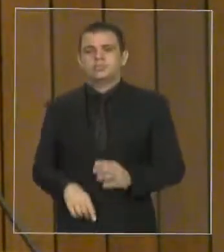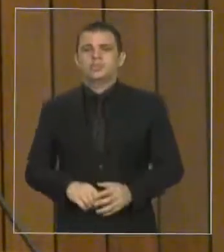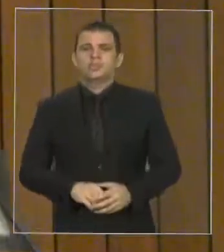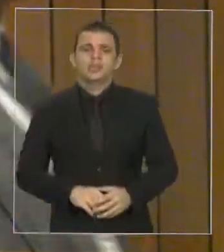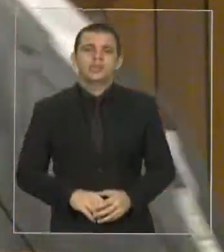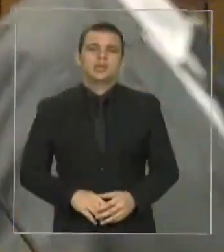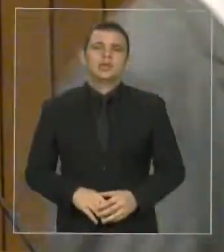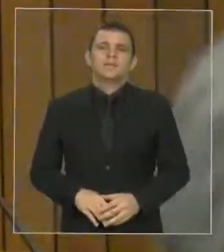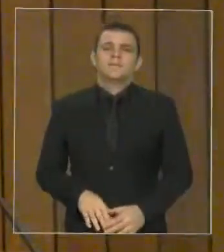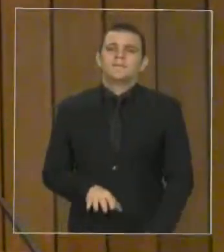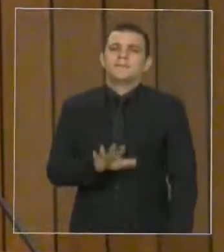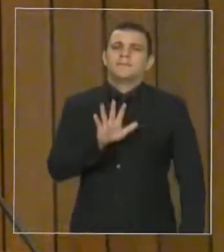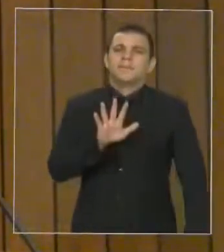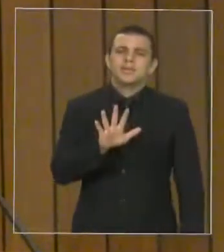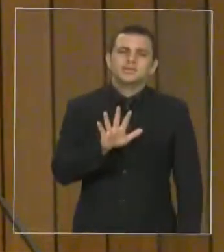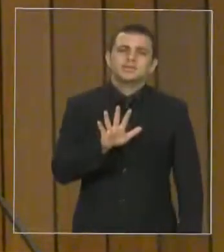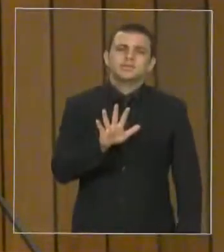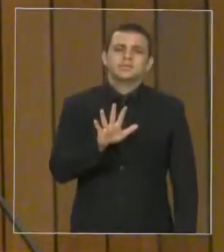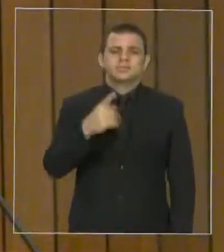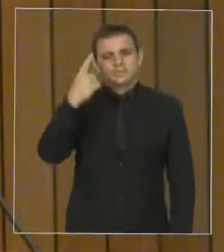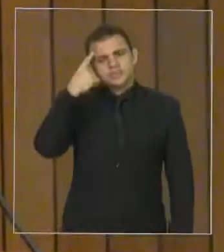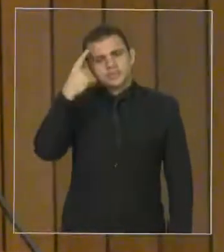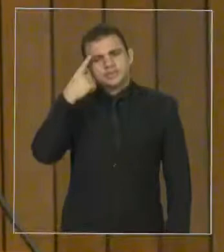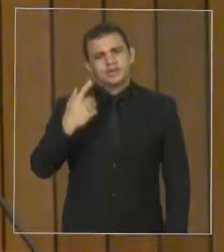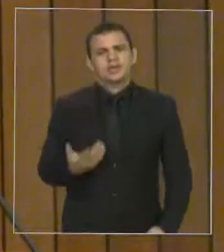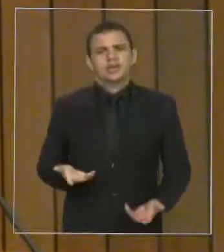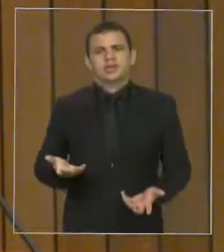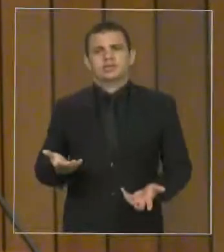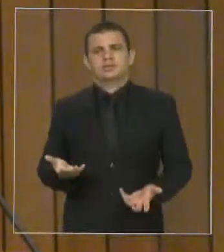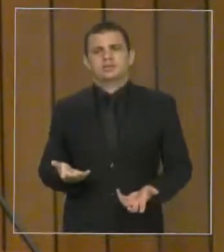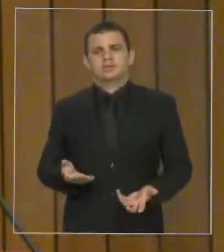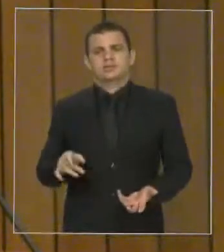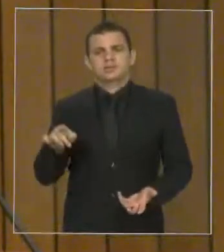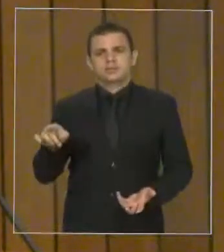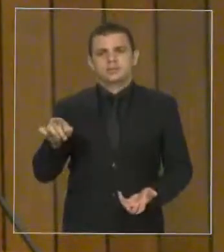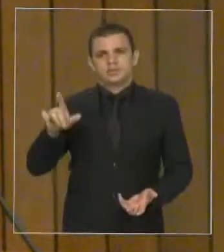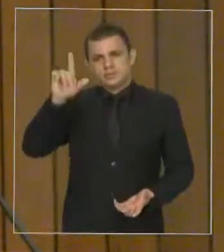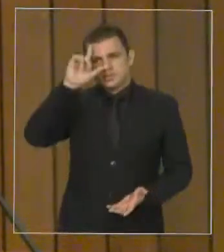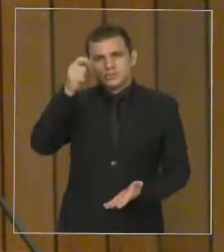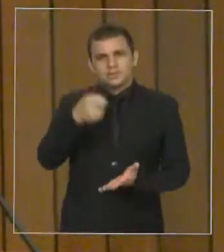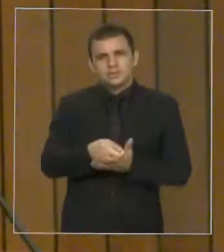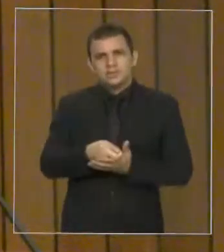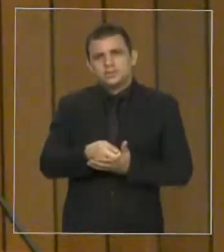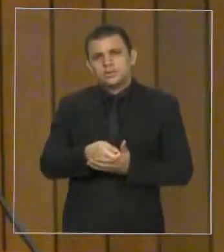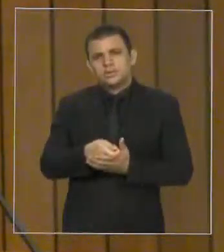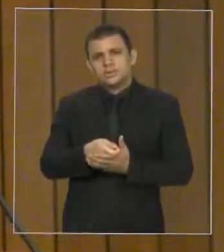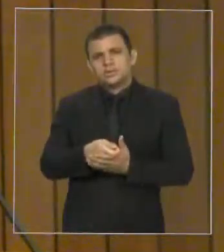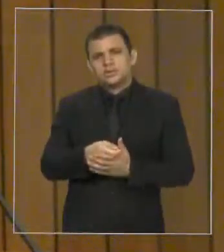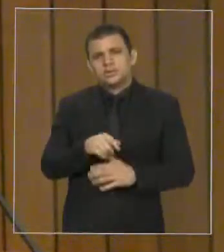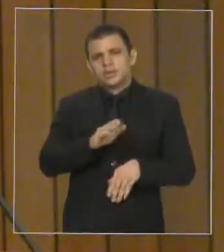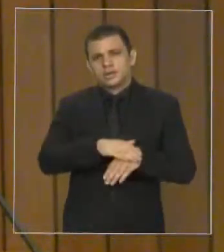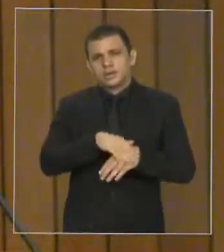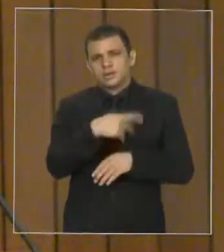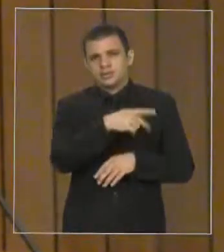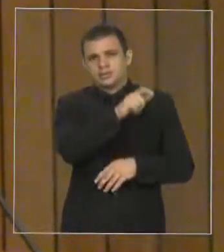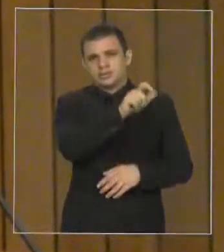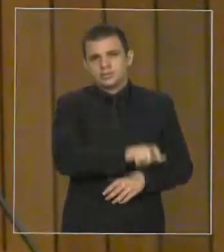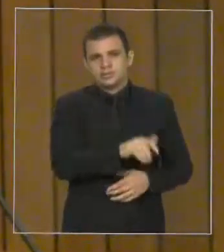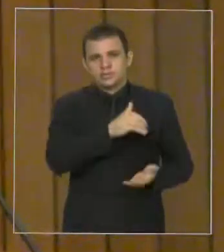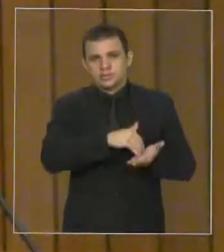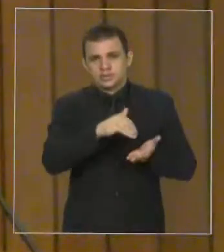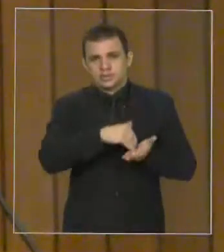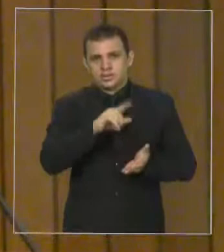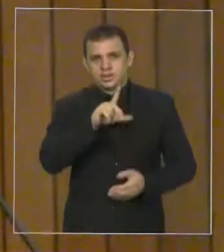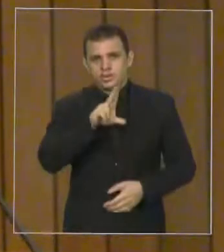é, deputada Francisca, uma decisão do secretário Lula,